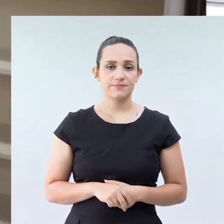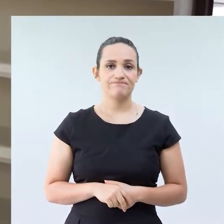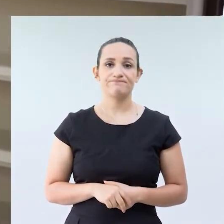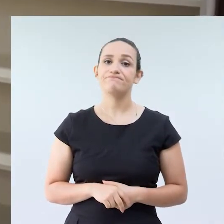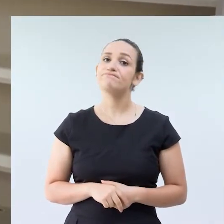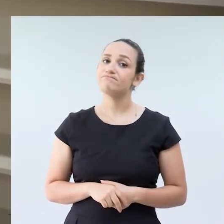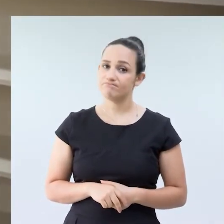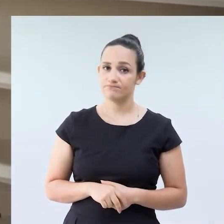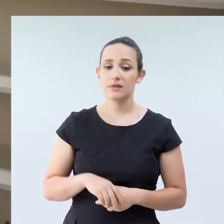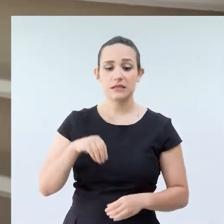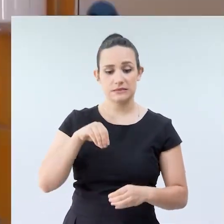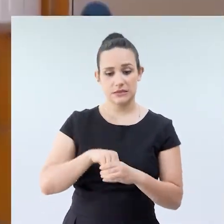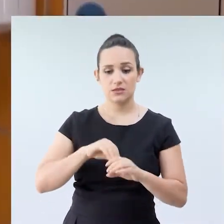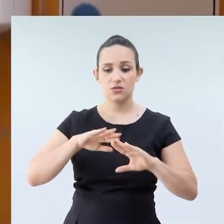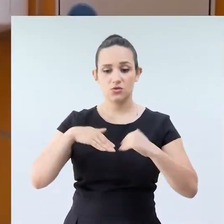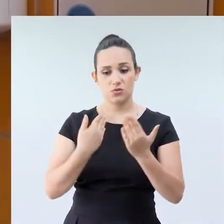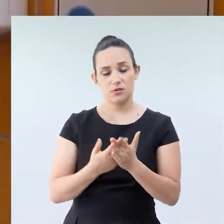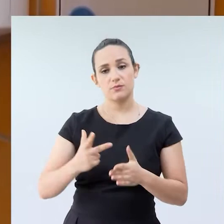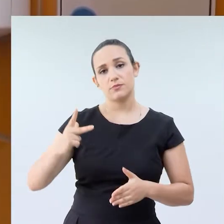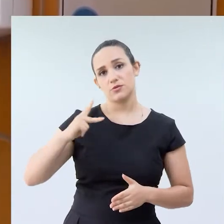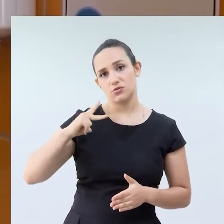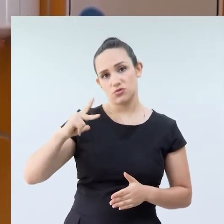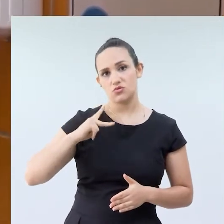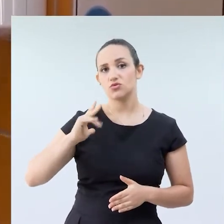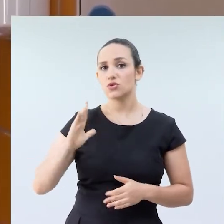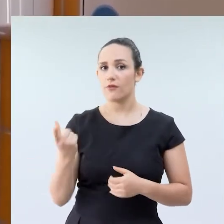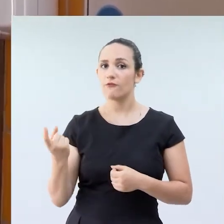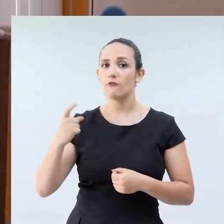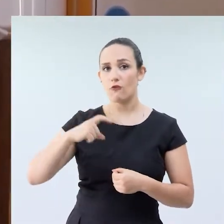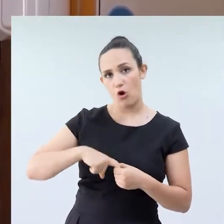Na rede privada de ensino, as escolas